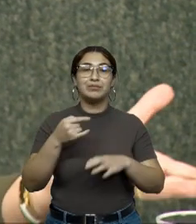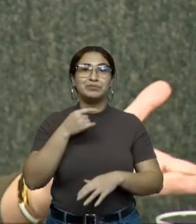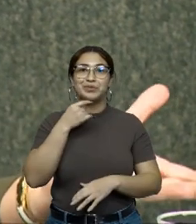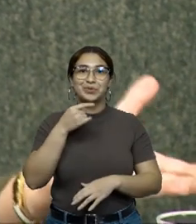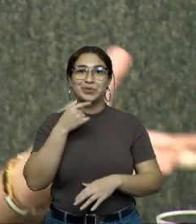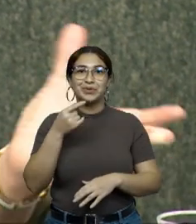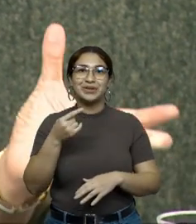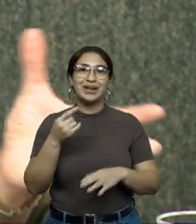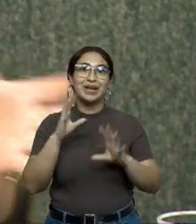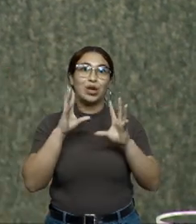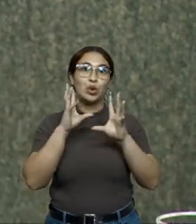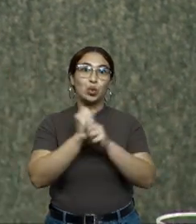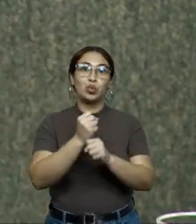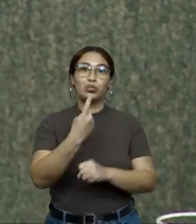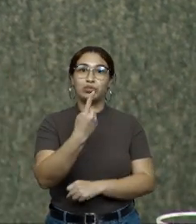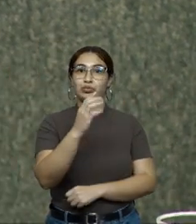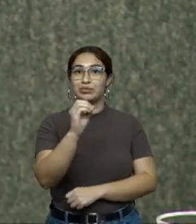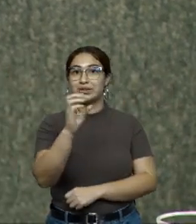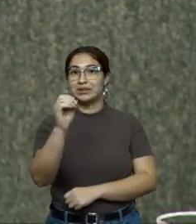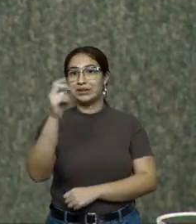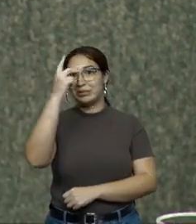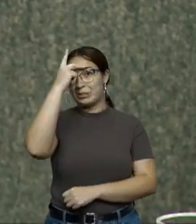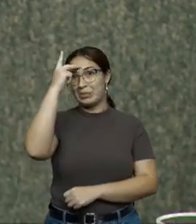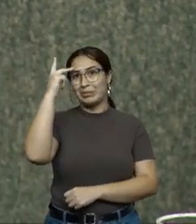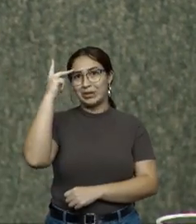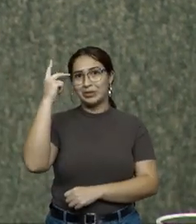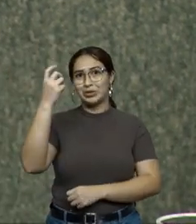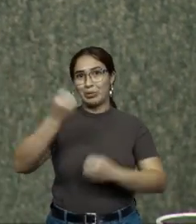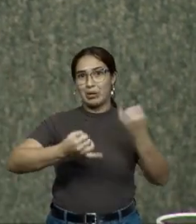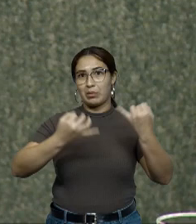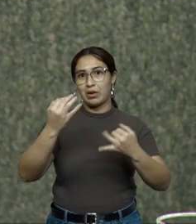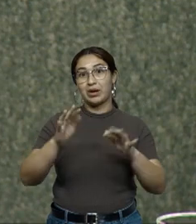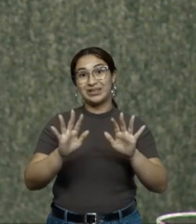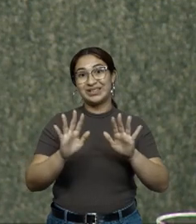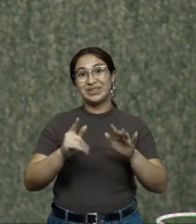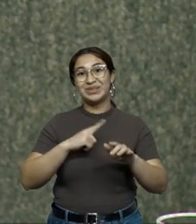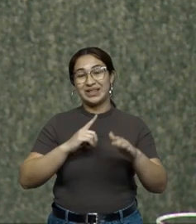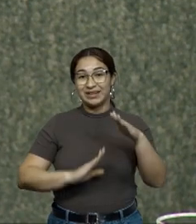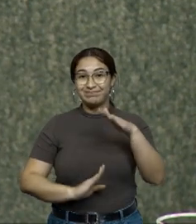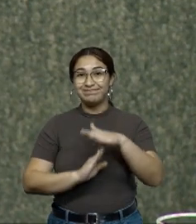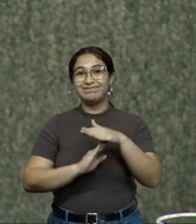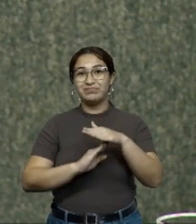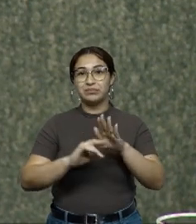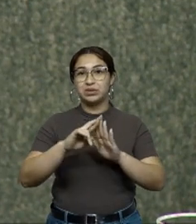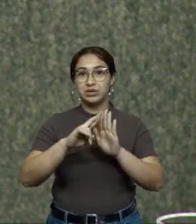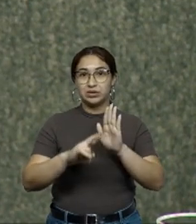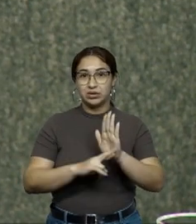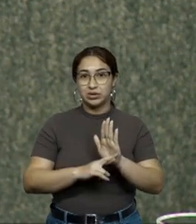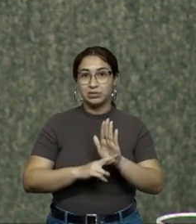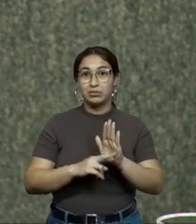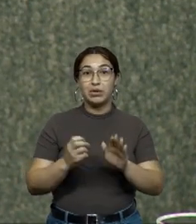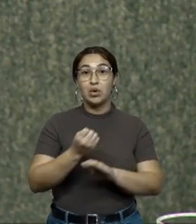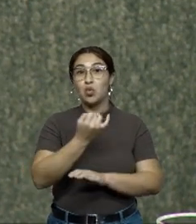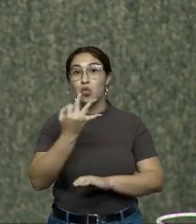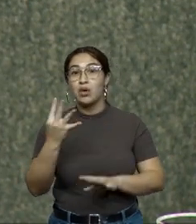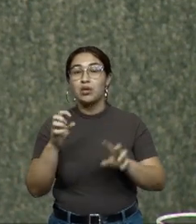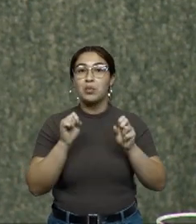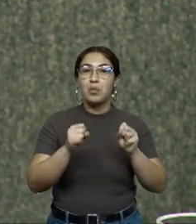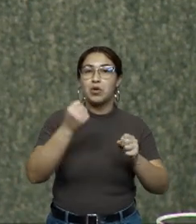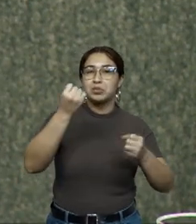100 pessoas falando até porque nós temos um limite regimental aqui na casa do número de falas